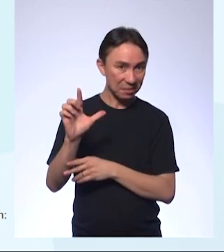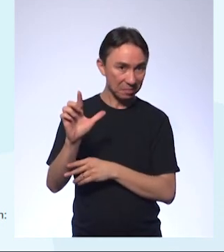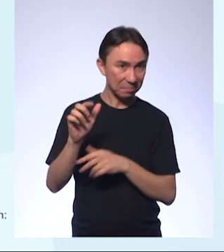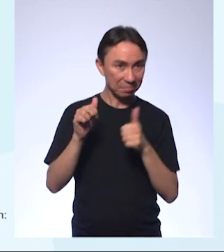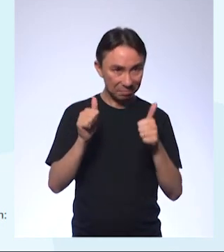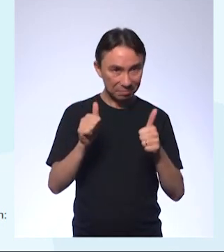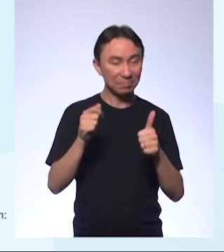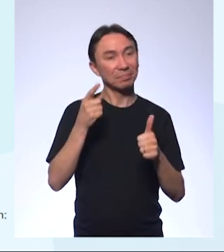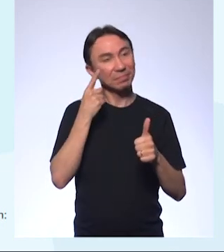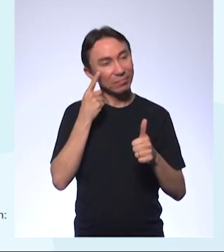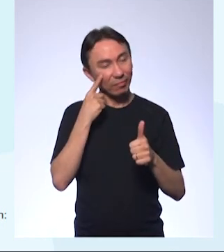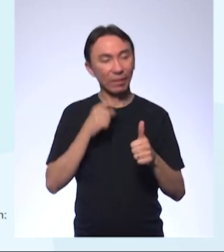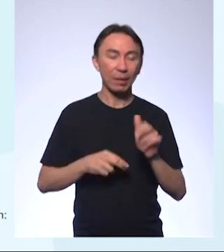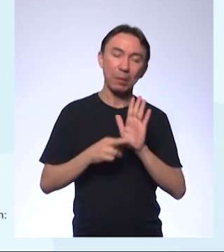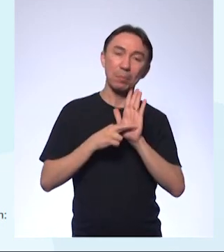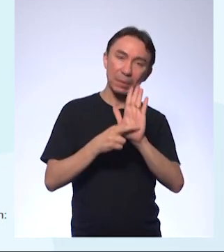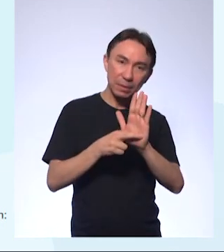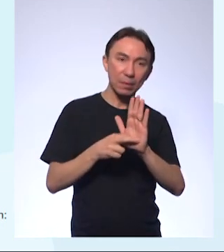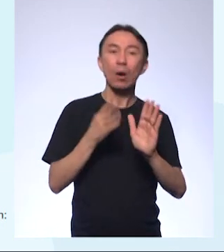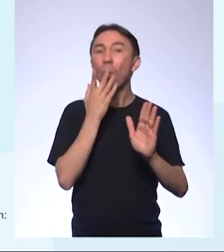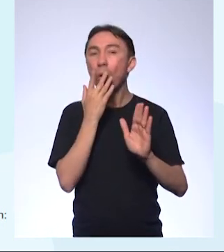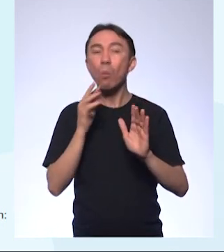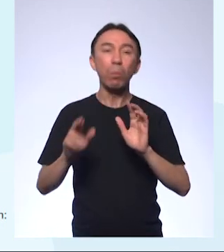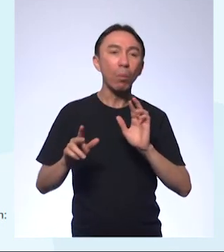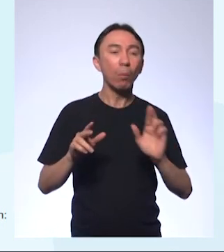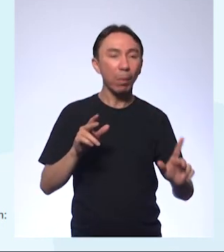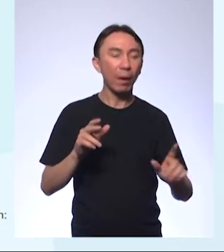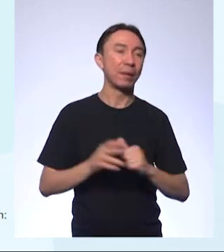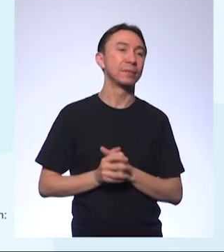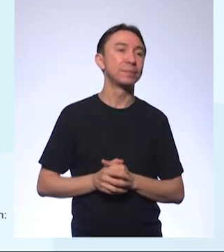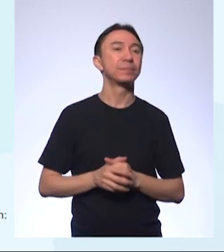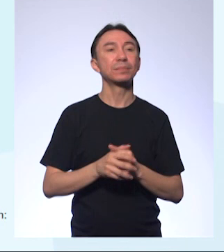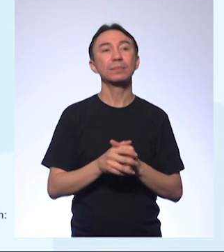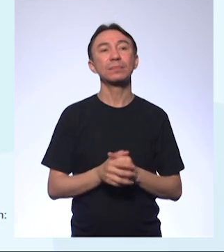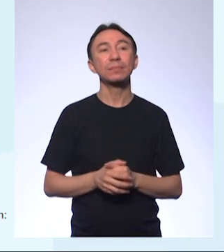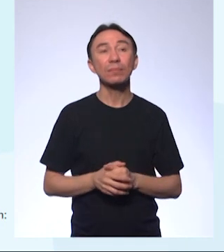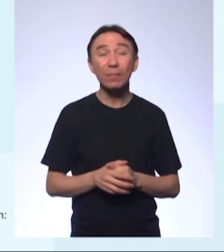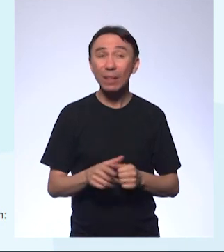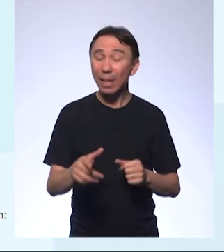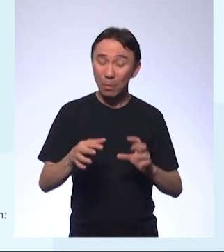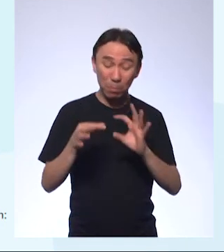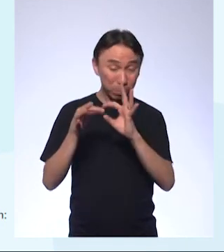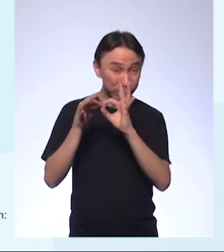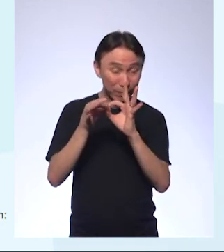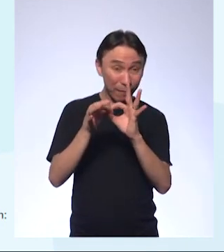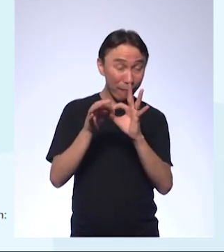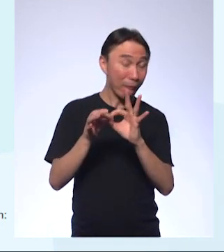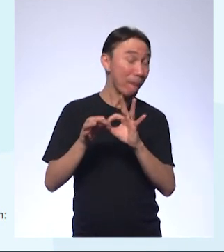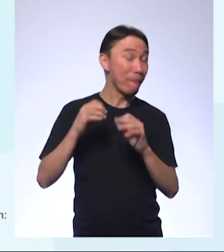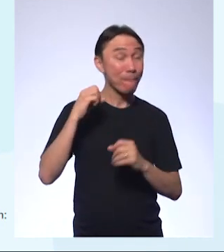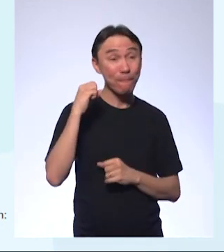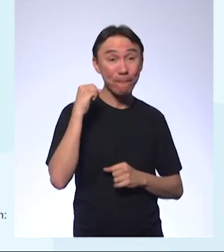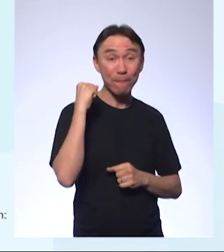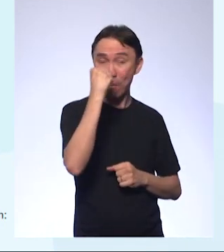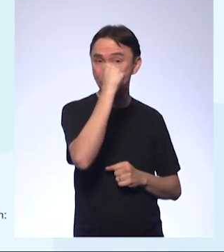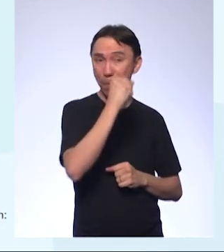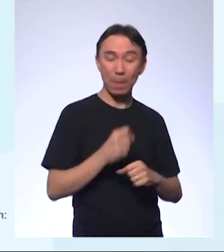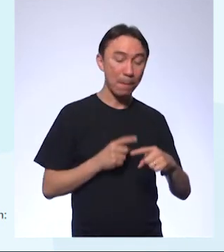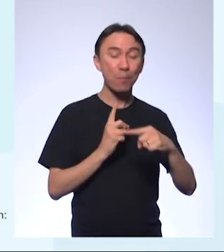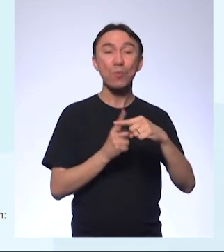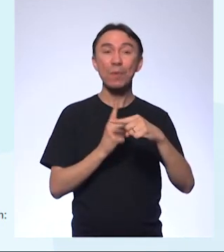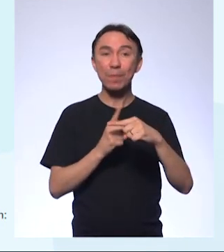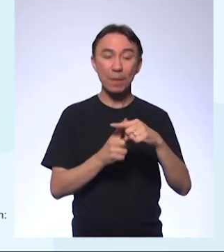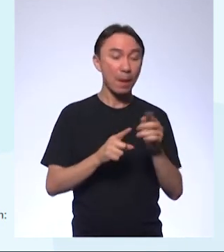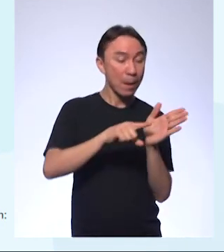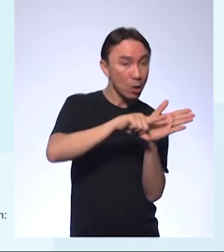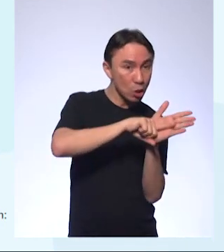Na, de acordo com as características dele. E ela é uma ligação muito forte, por serem de cargas opostas, é uma